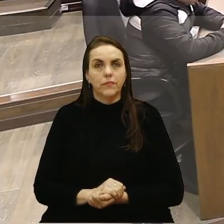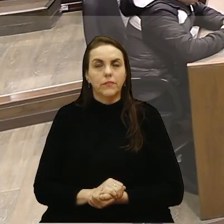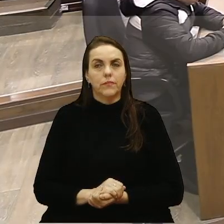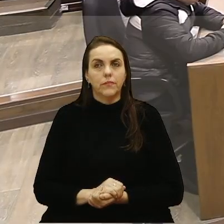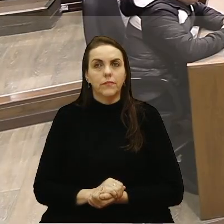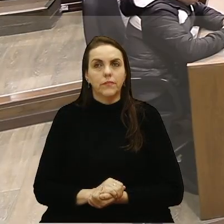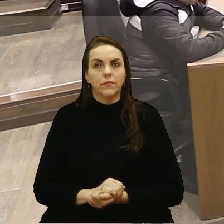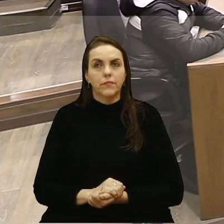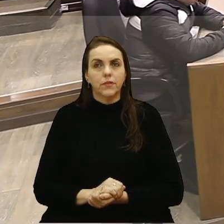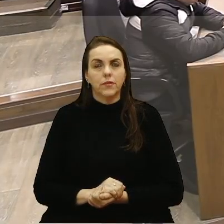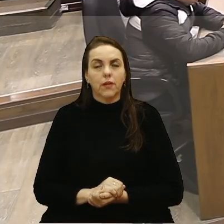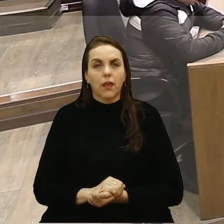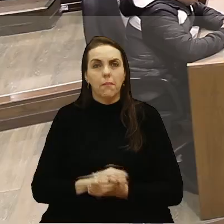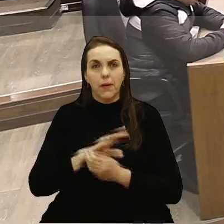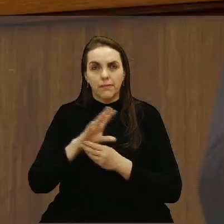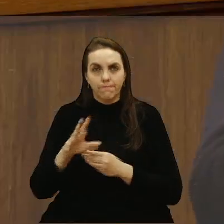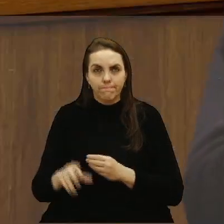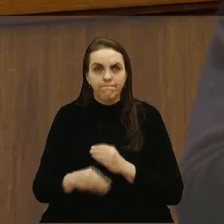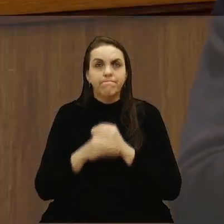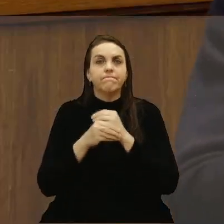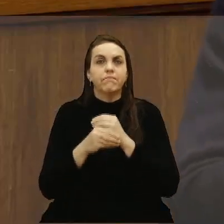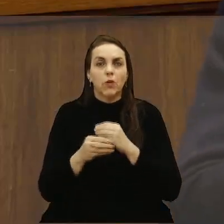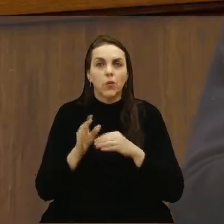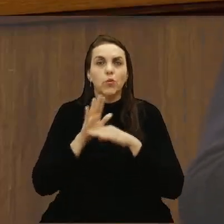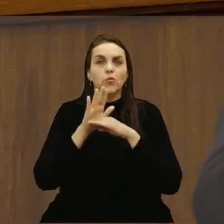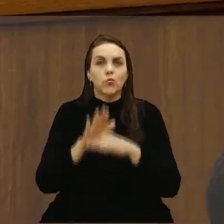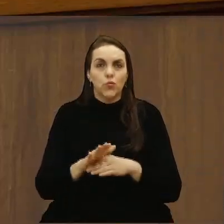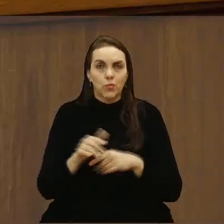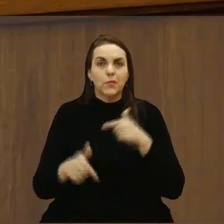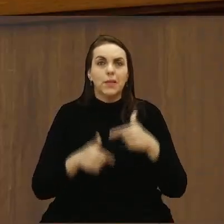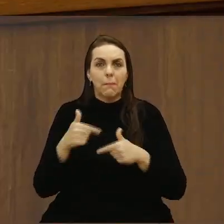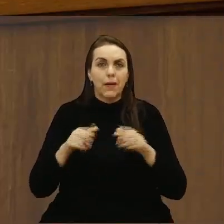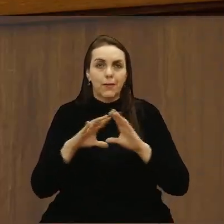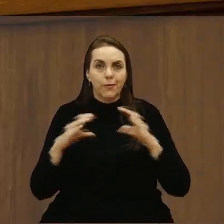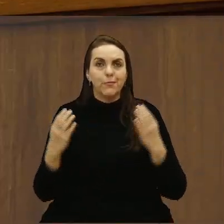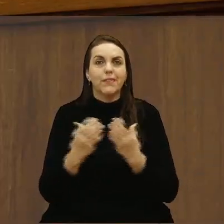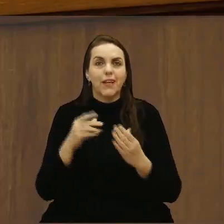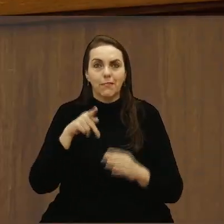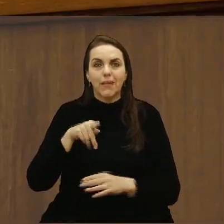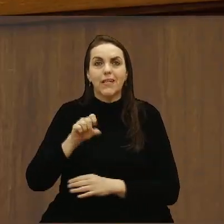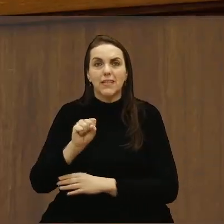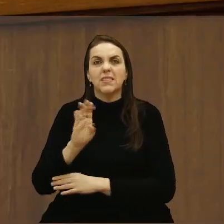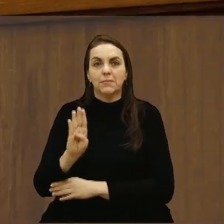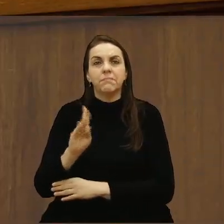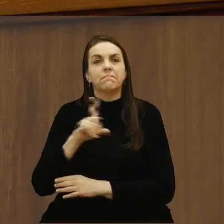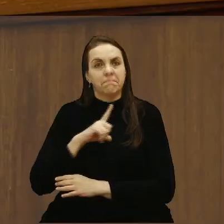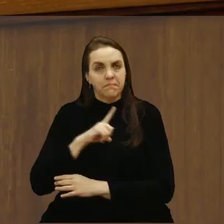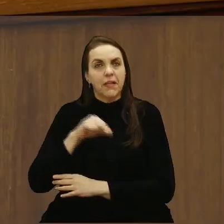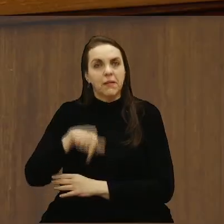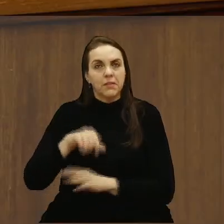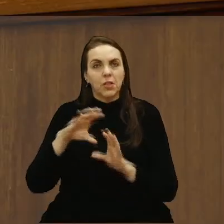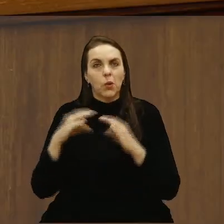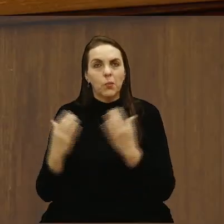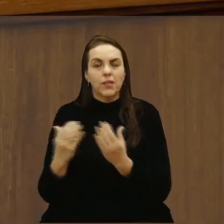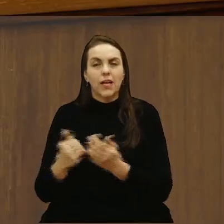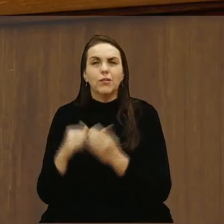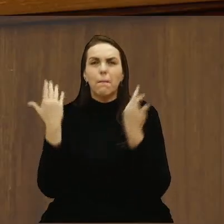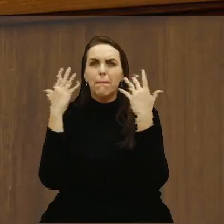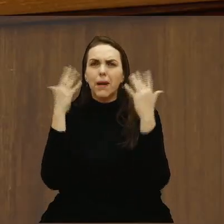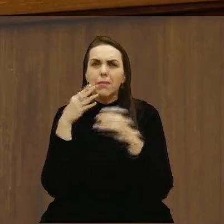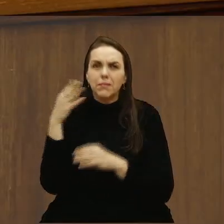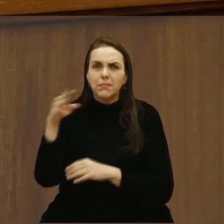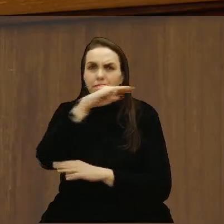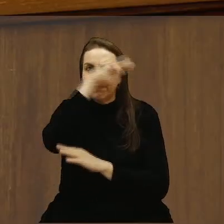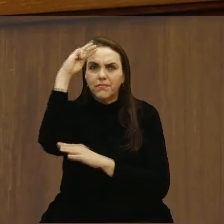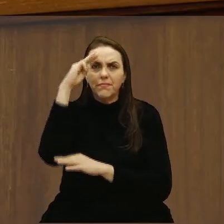para somar, né, o trabalho comunitário que o PSB tem na cidade. Mas quero te parabenizar, Valim. Quando eu tenho a oportunidade aqui de